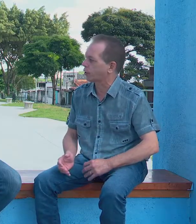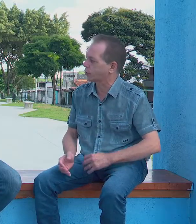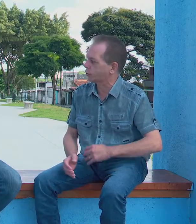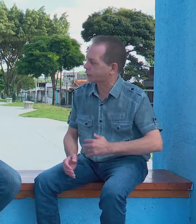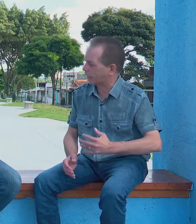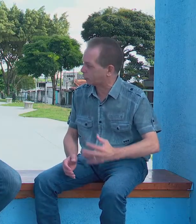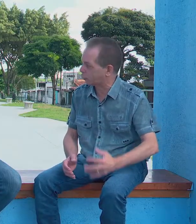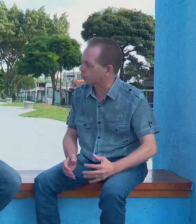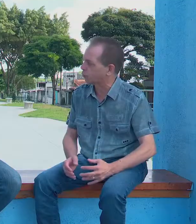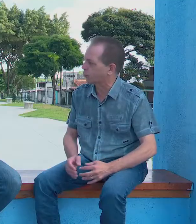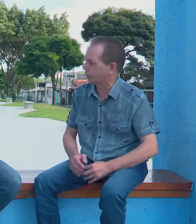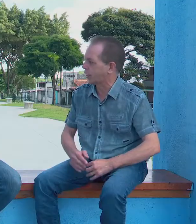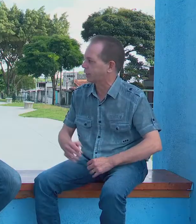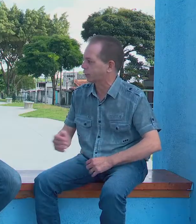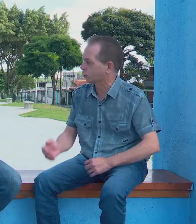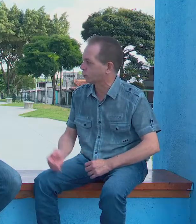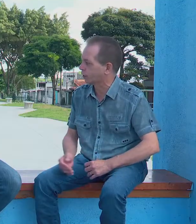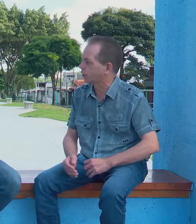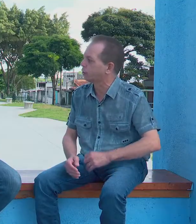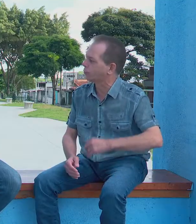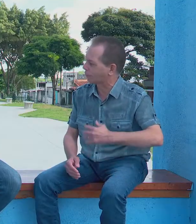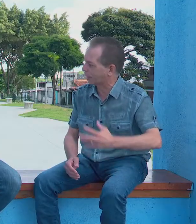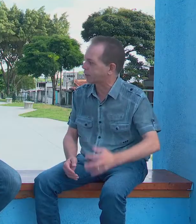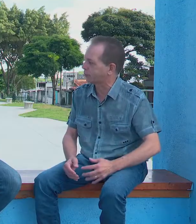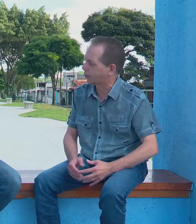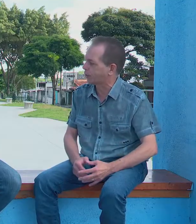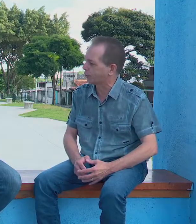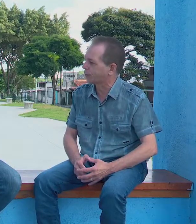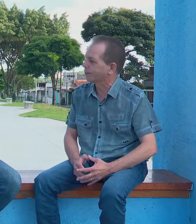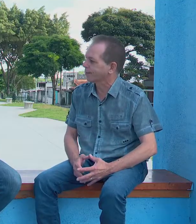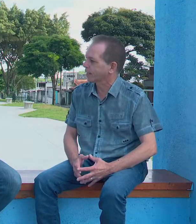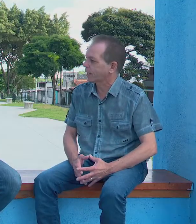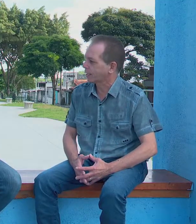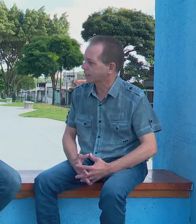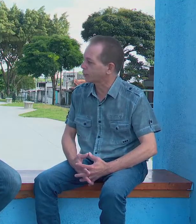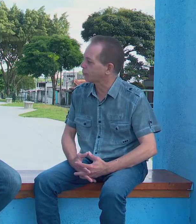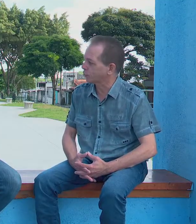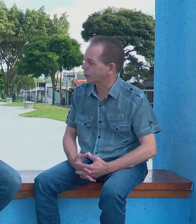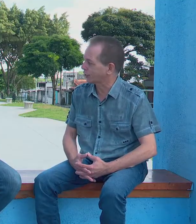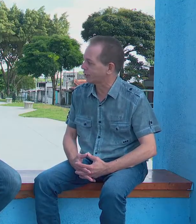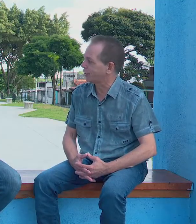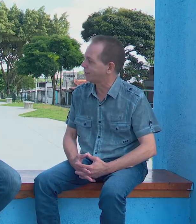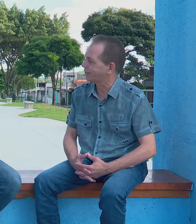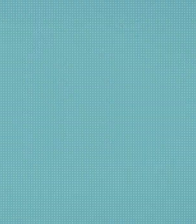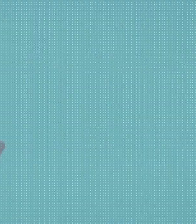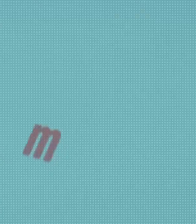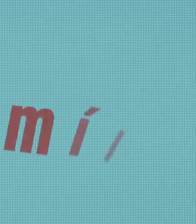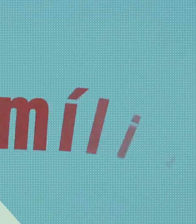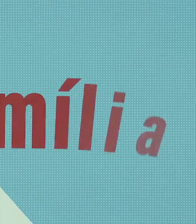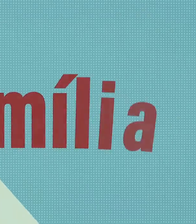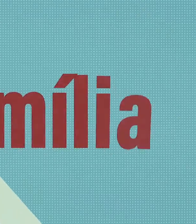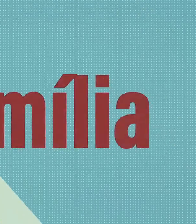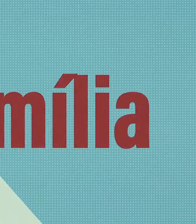do esporte, estar junto com eles, ajudando, participando. Esse é o meu dia a dia.